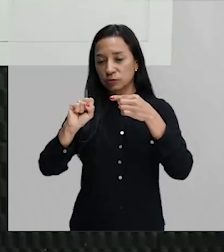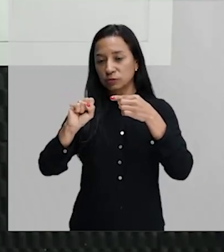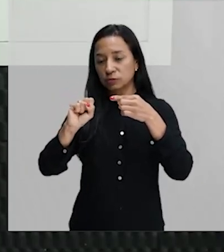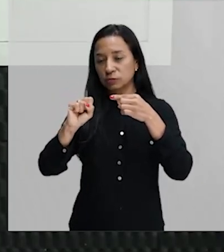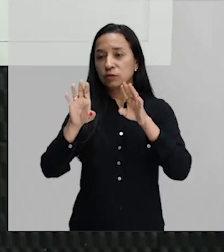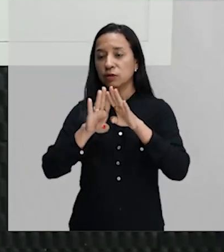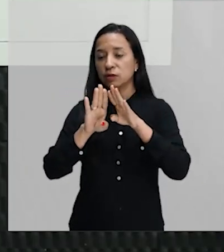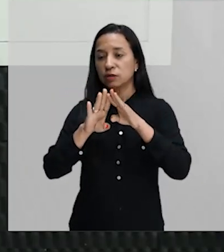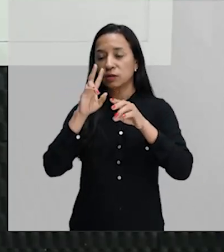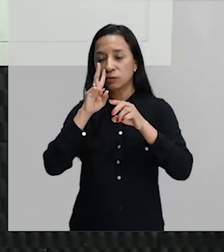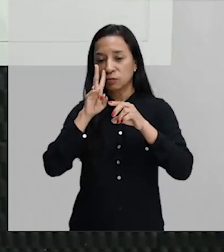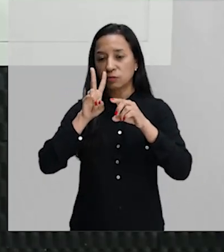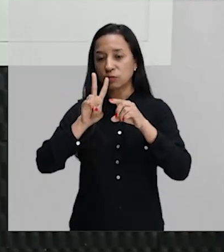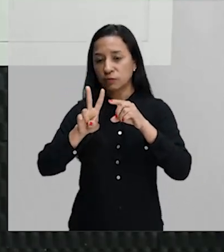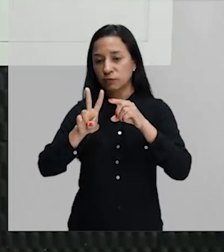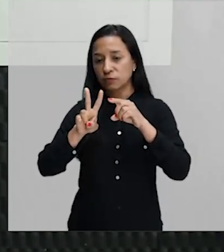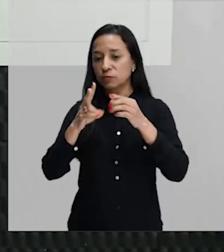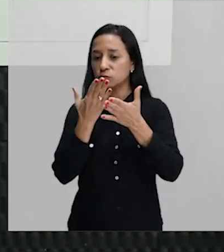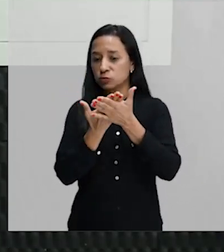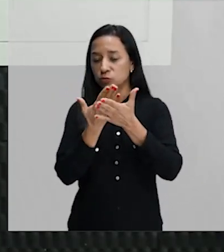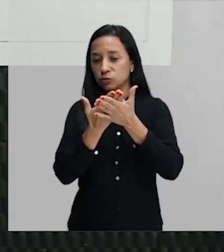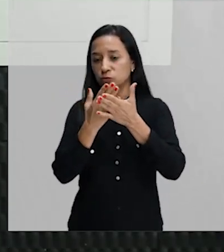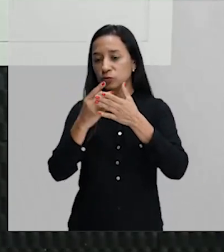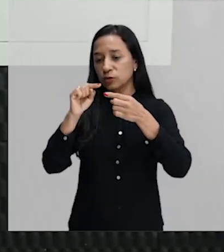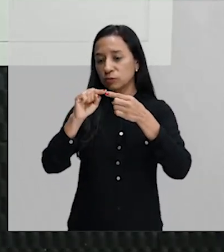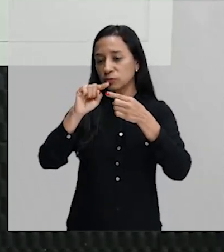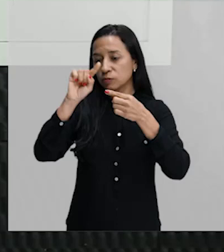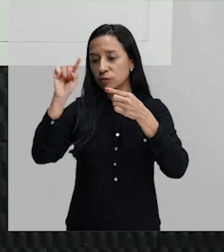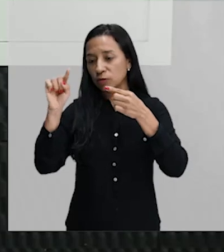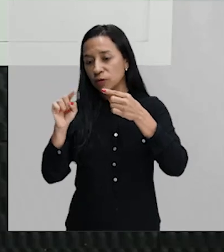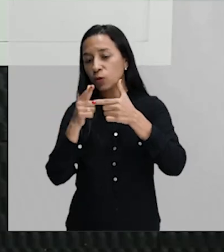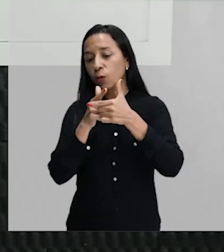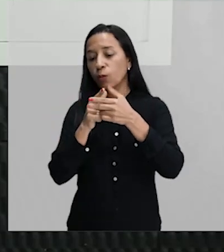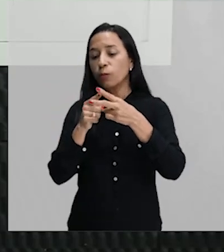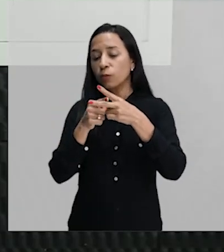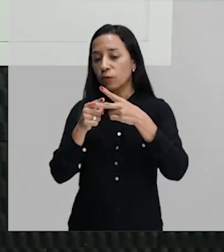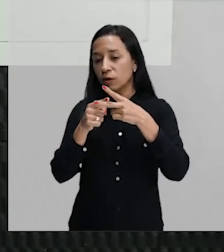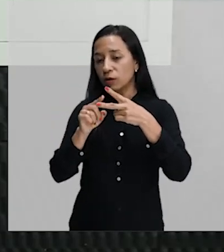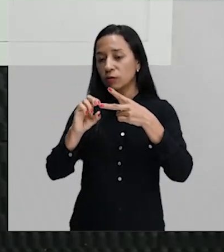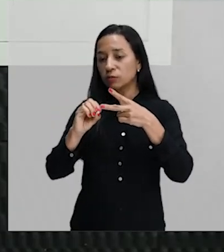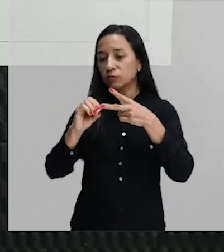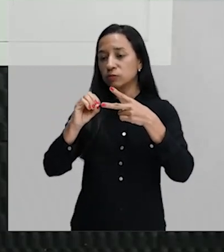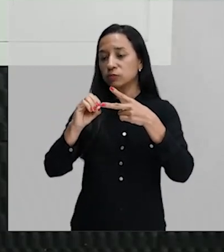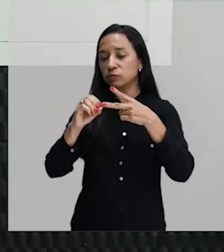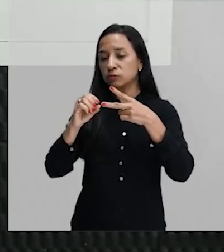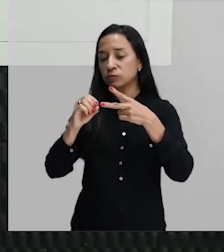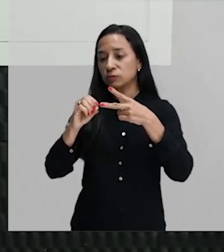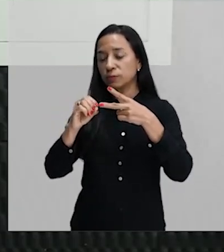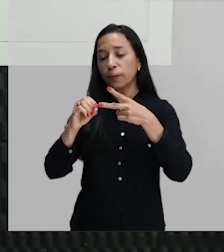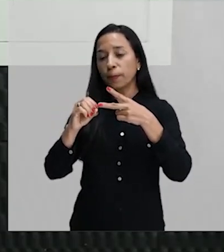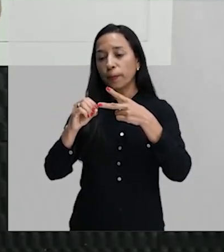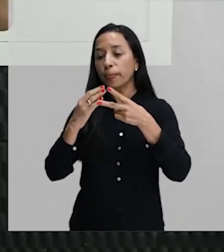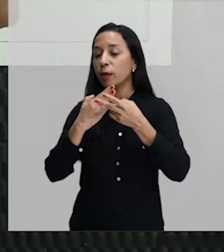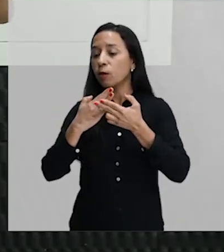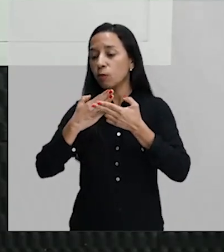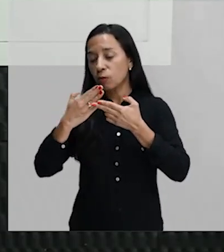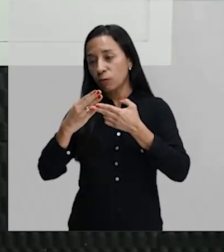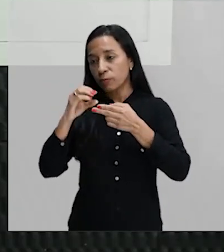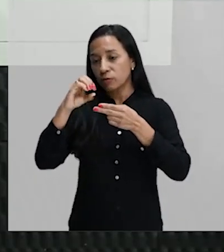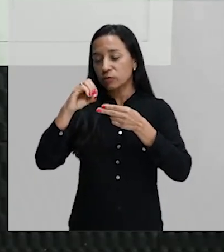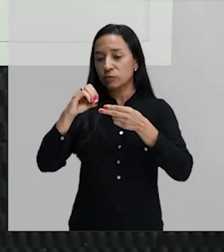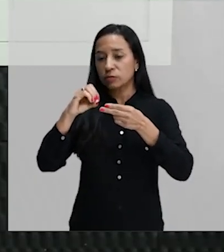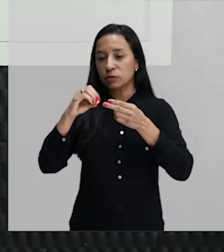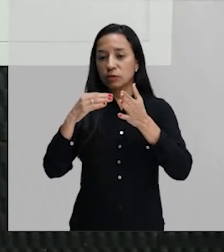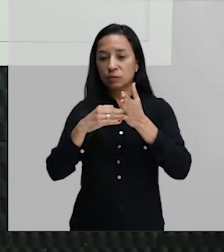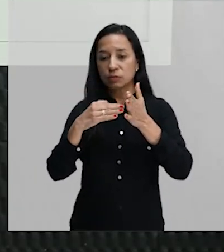ciclo trigonométrico ele é formado por ângulos ou arcos que vão de 0 até 360 graus.